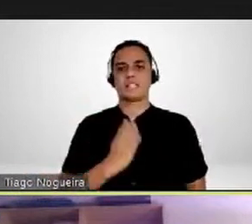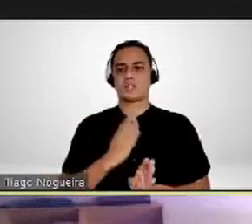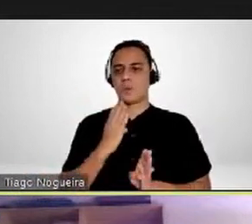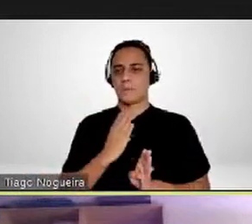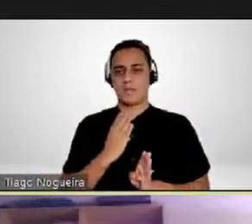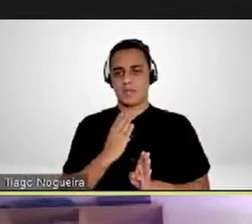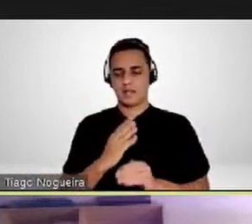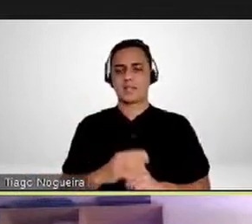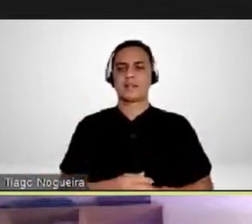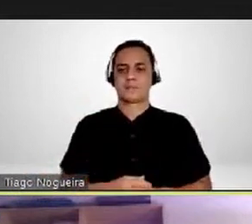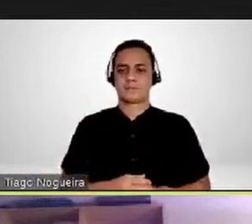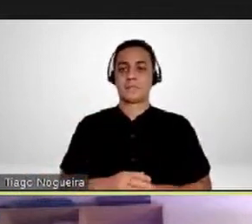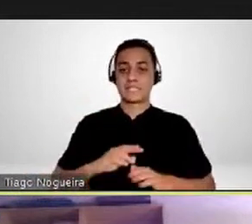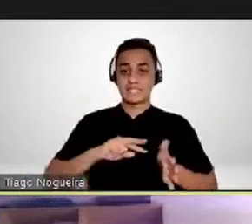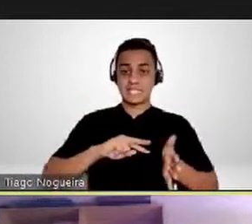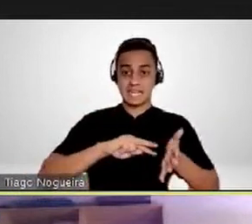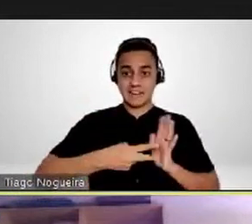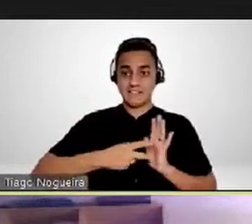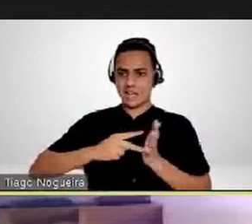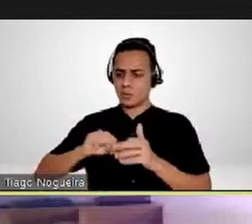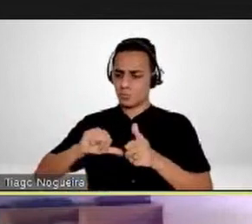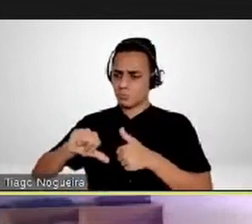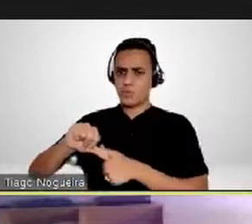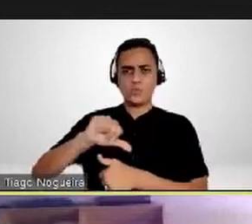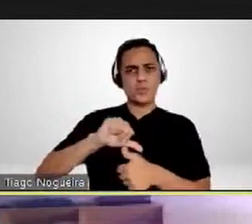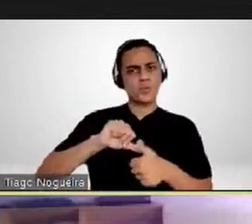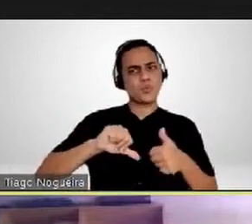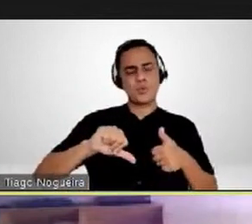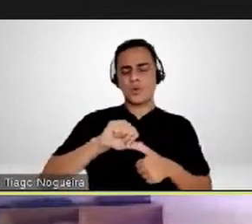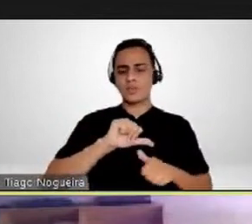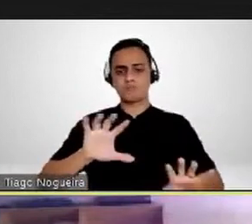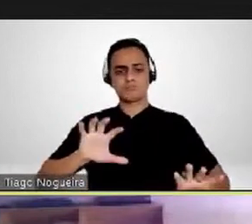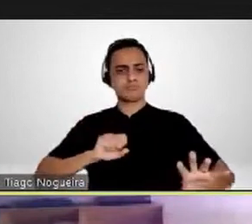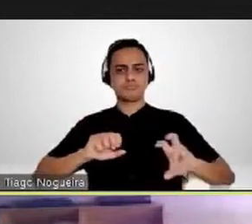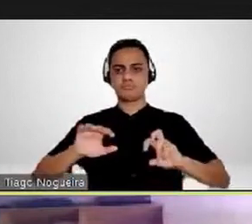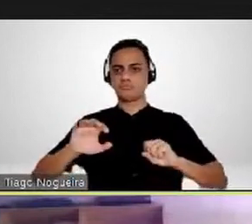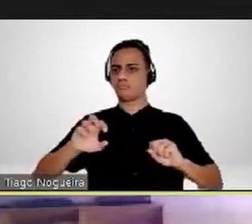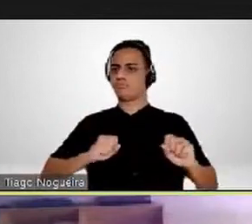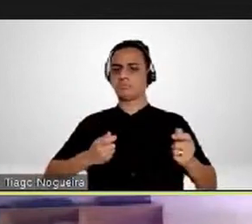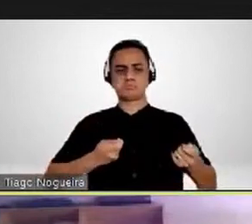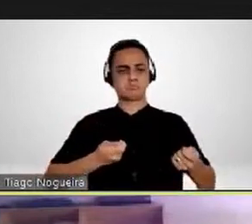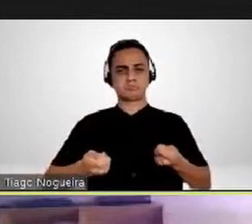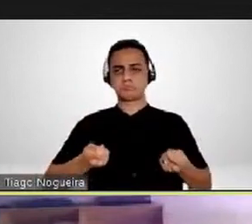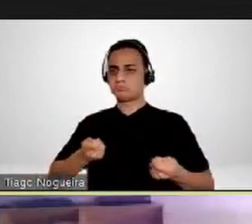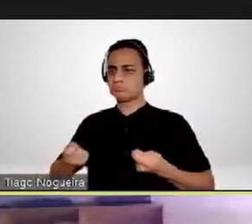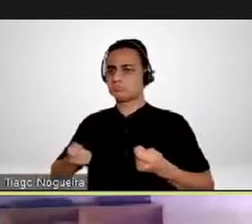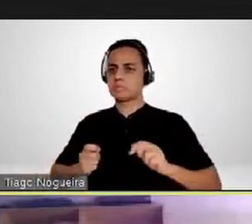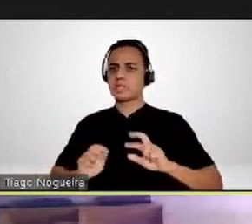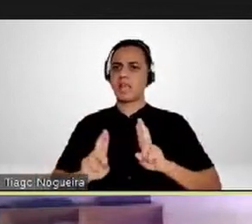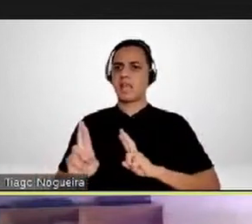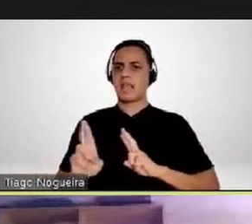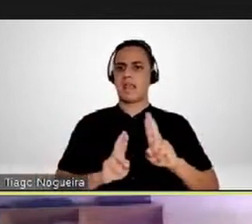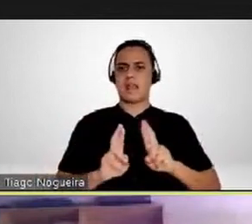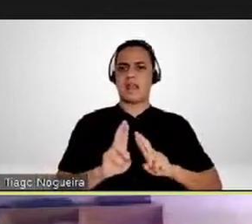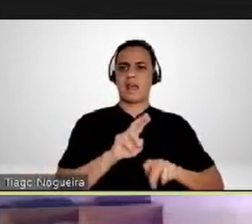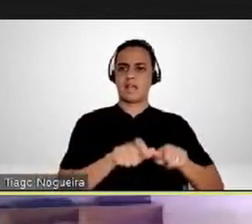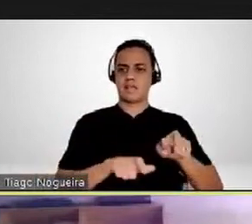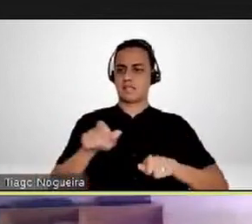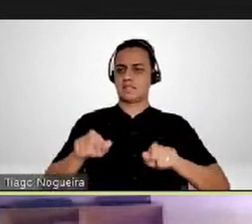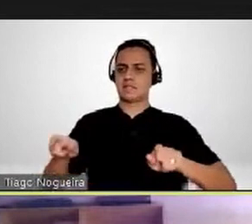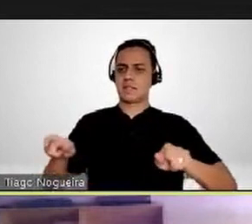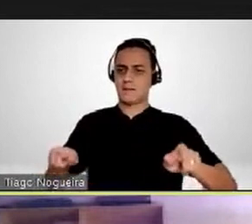de construir novos significados pelos quais os indivíduos podem regular suas relações uns com os outros. Então,